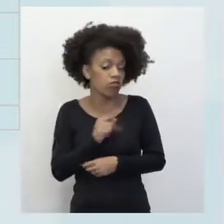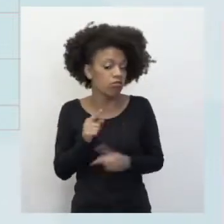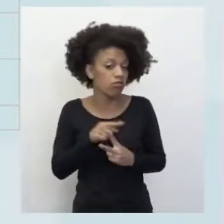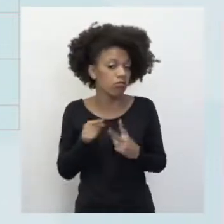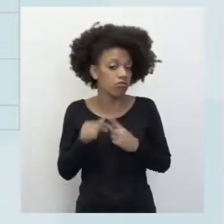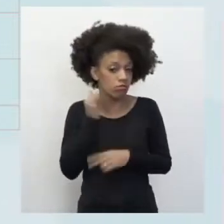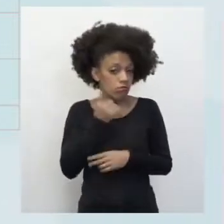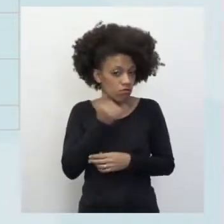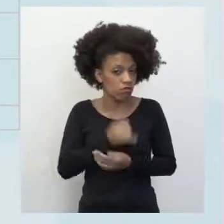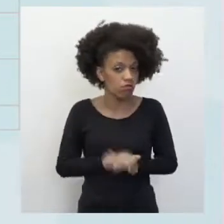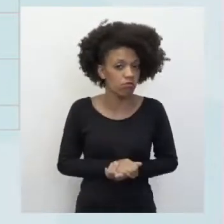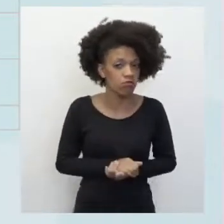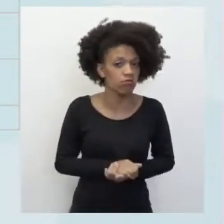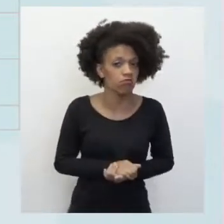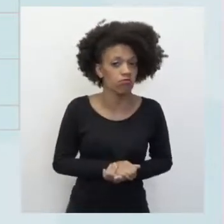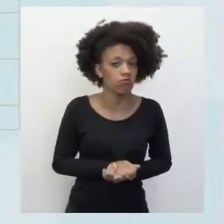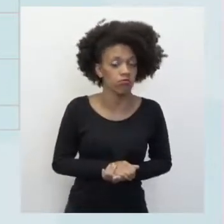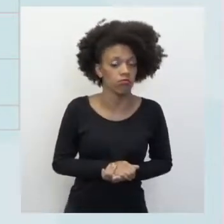duas?